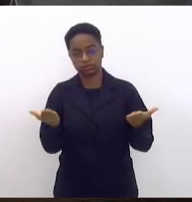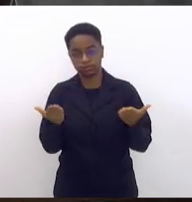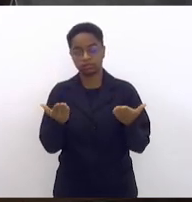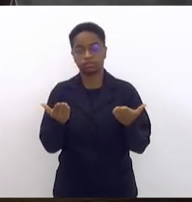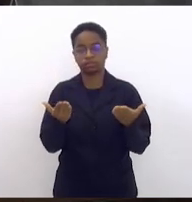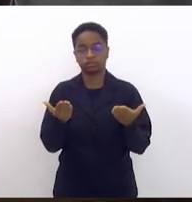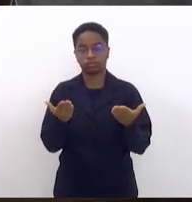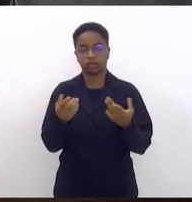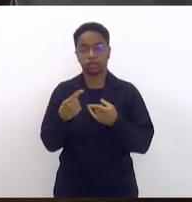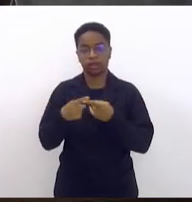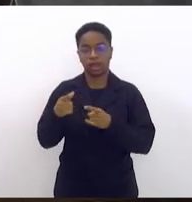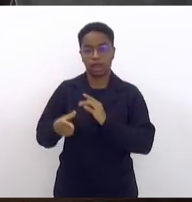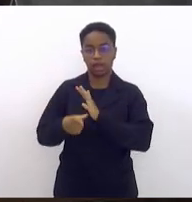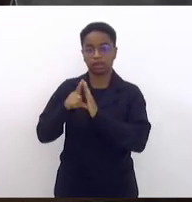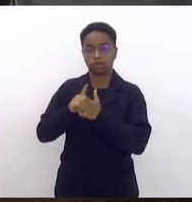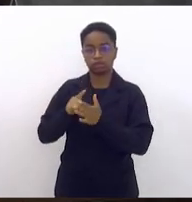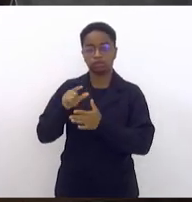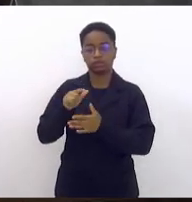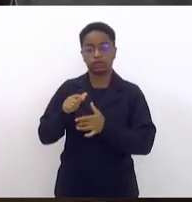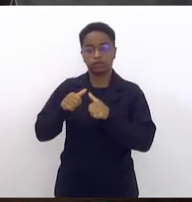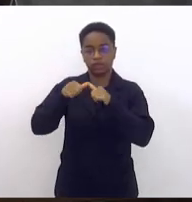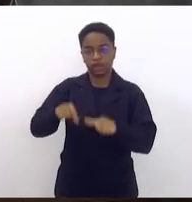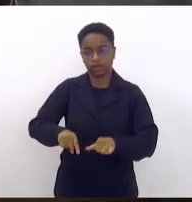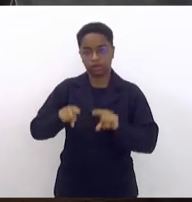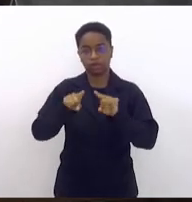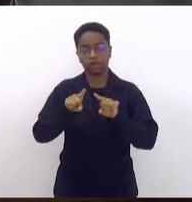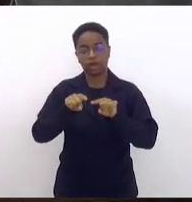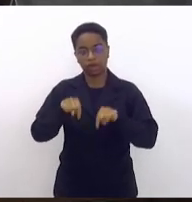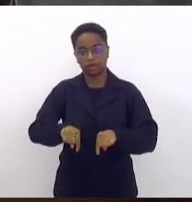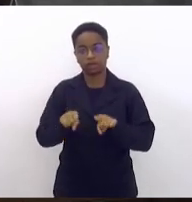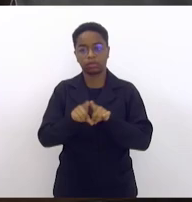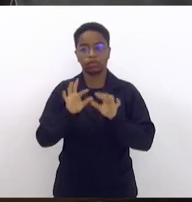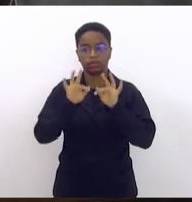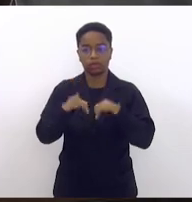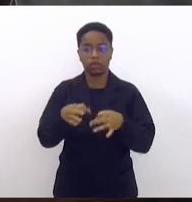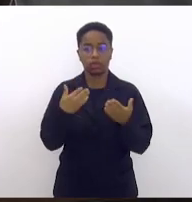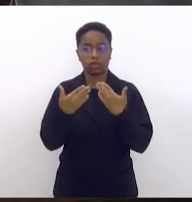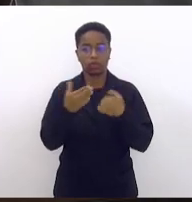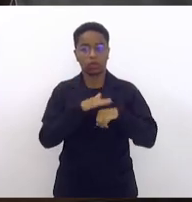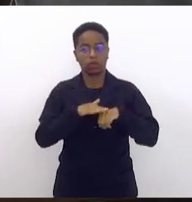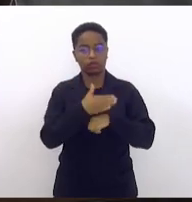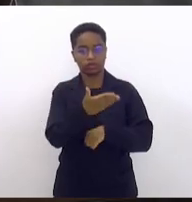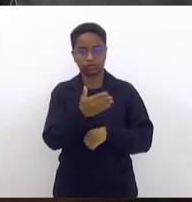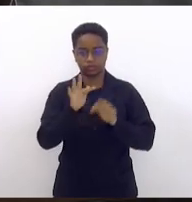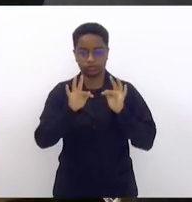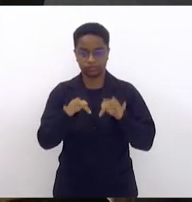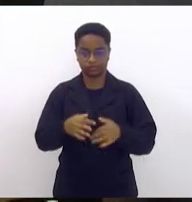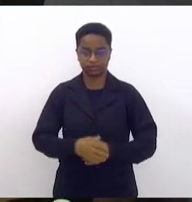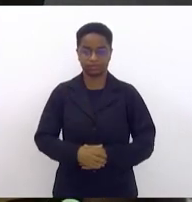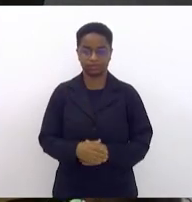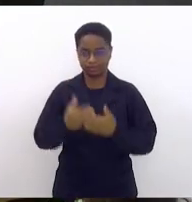vieram aqui e no final já Conversem com o deputado e finalizo